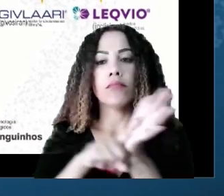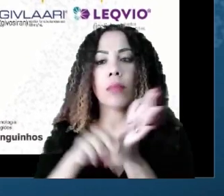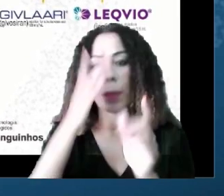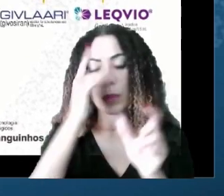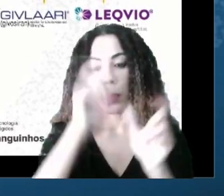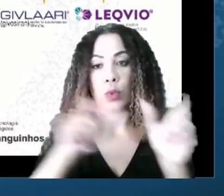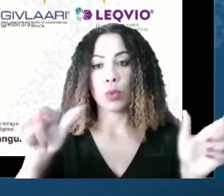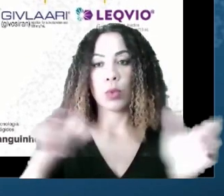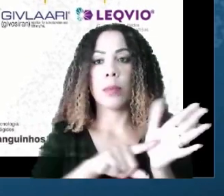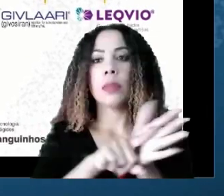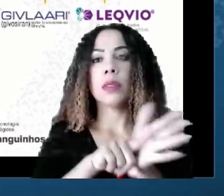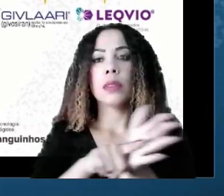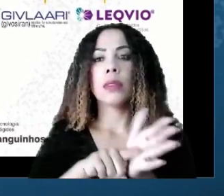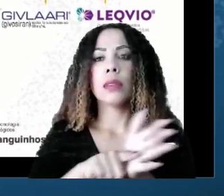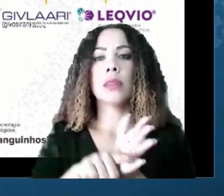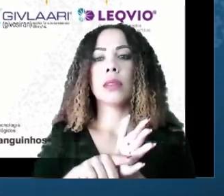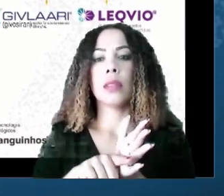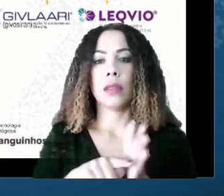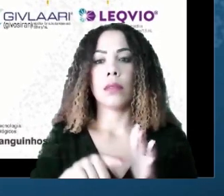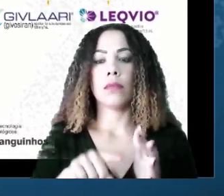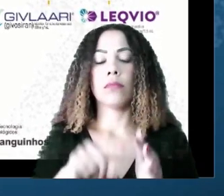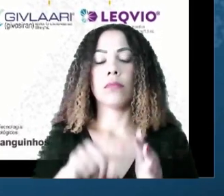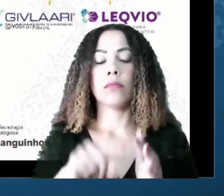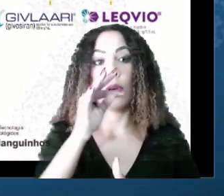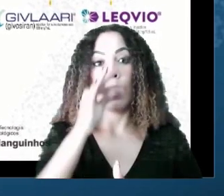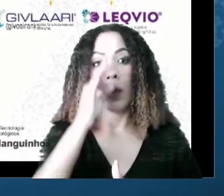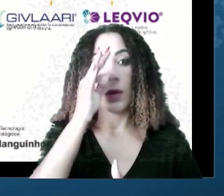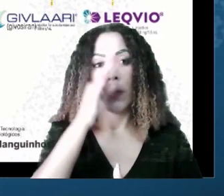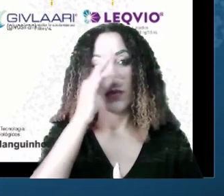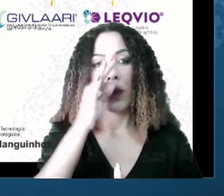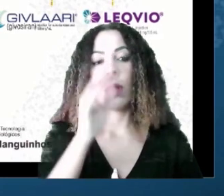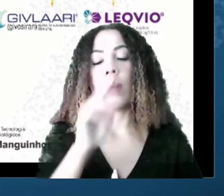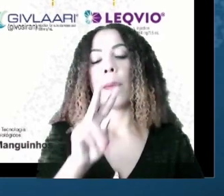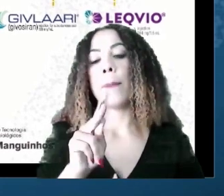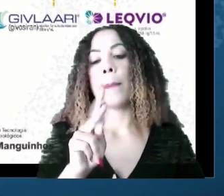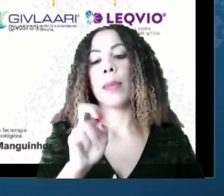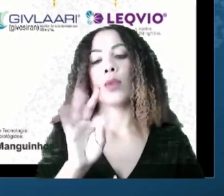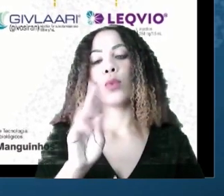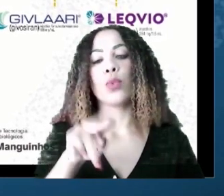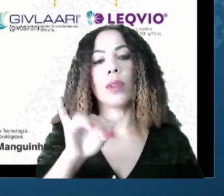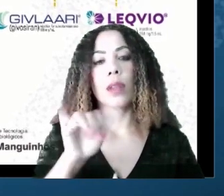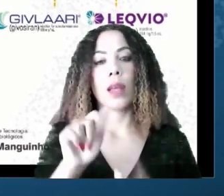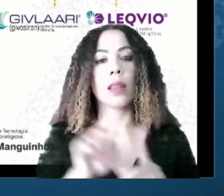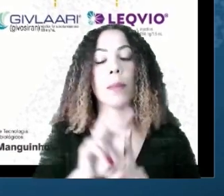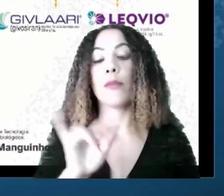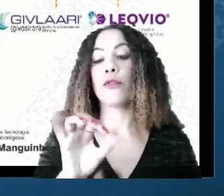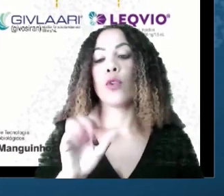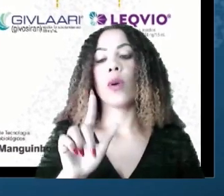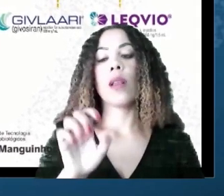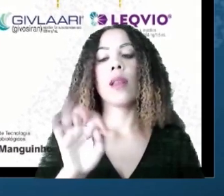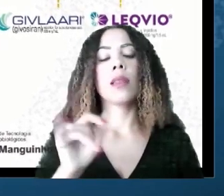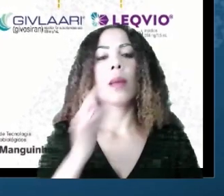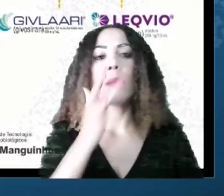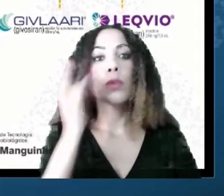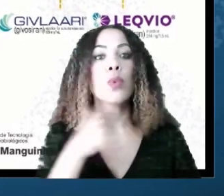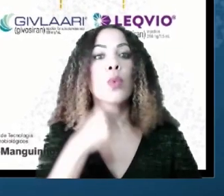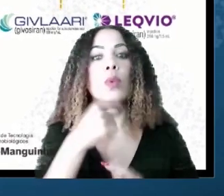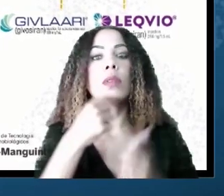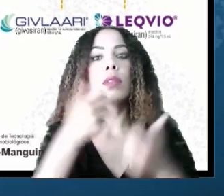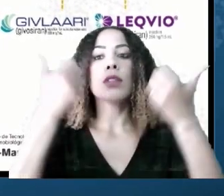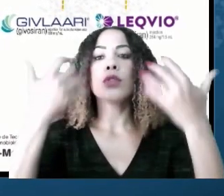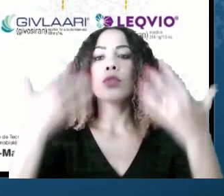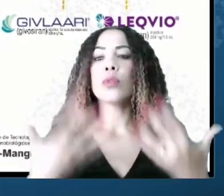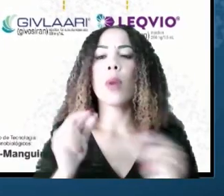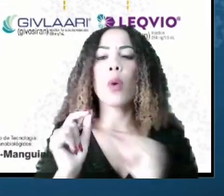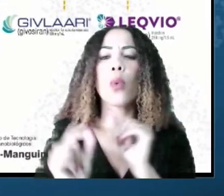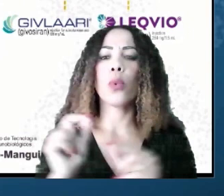pesquisadores de flores, petúnias e violetas, e as pessoas não podiam explicar o que estava